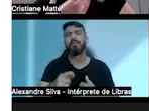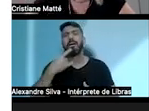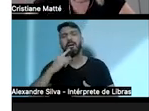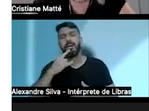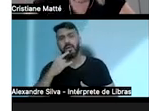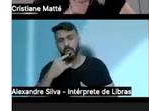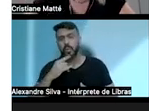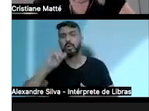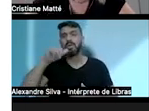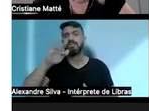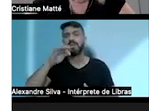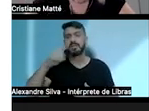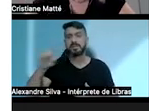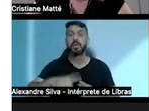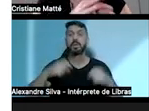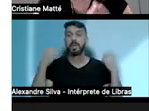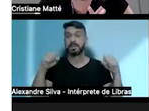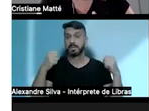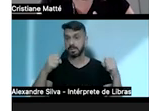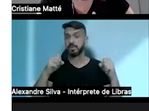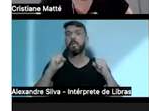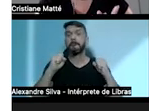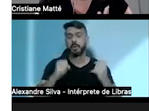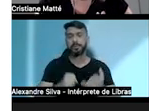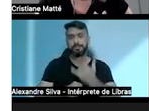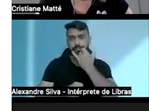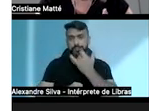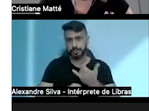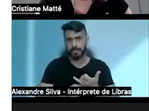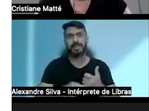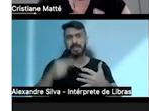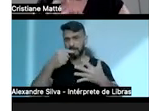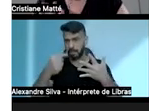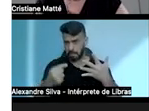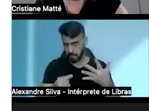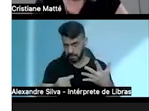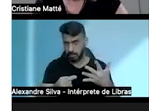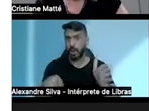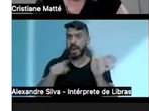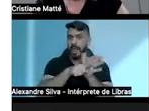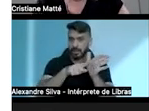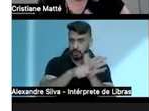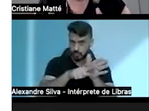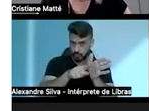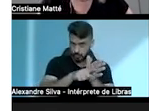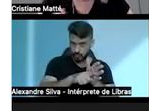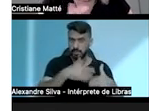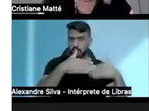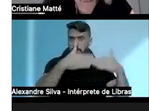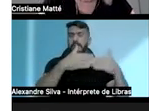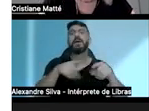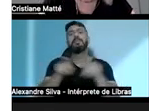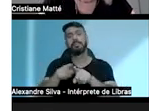infecções e o exercício também podem afetar. Por vezes, esses fatores afetam de forma negativa o desenvolvimento, por vezes, esses